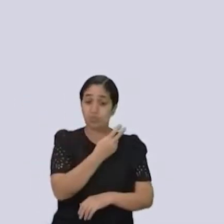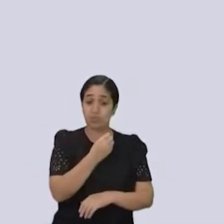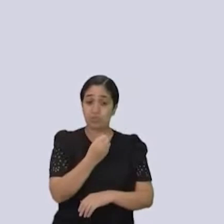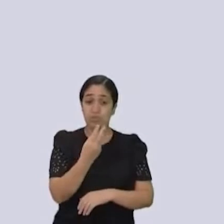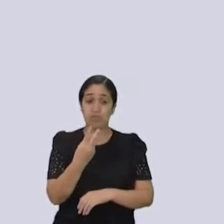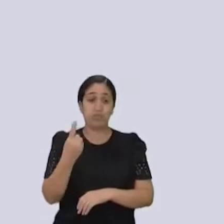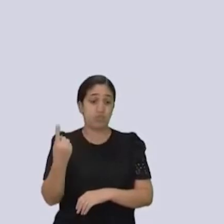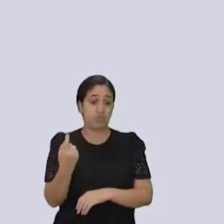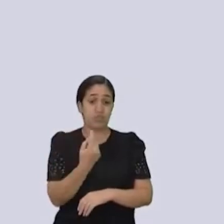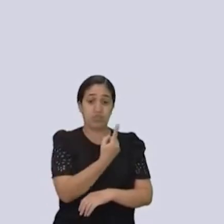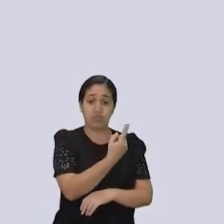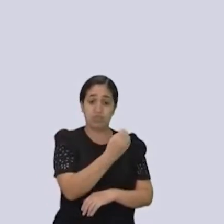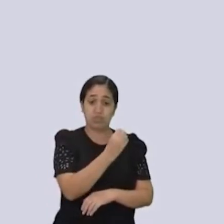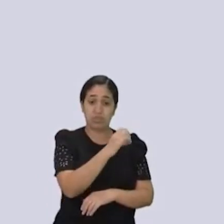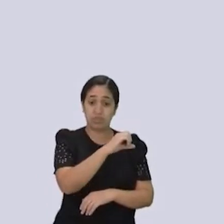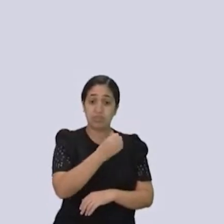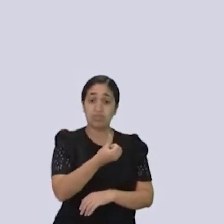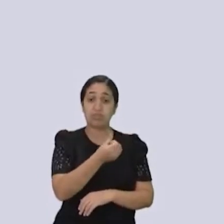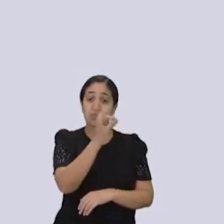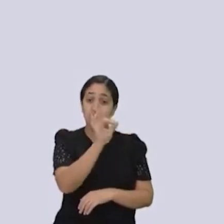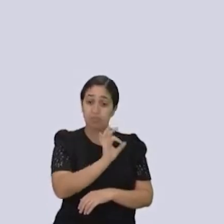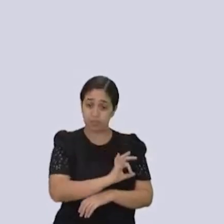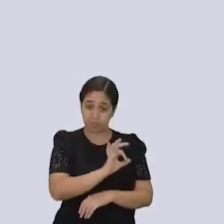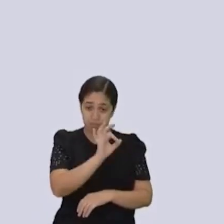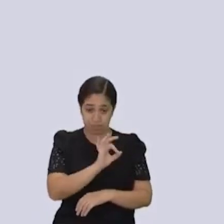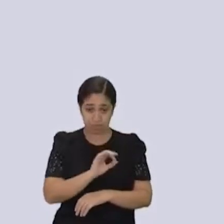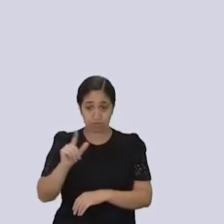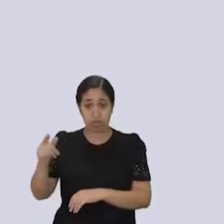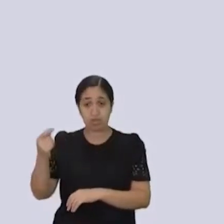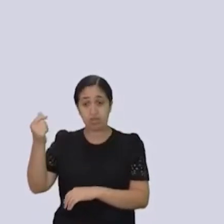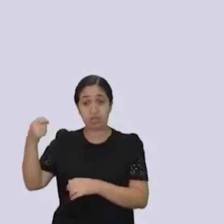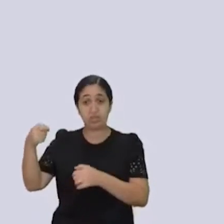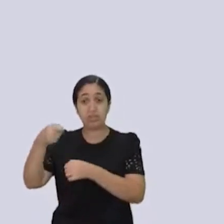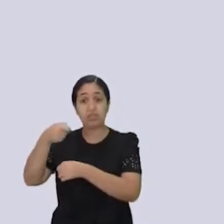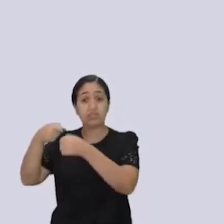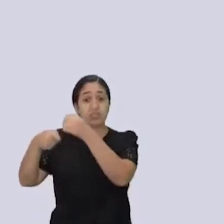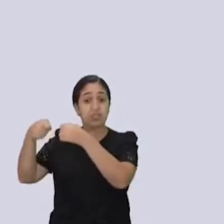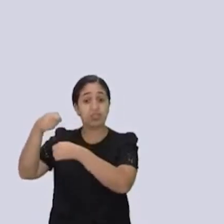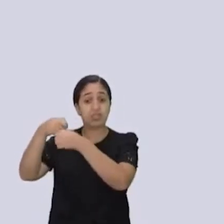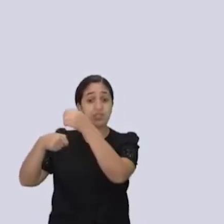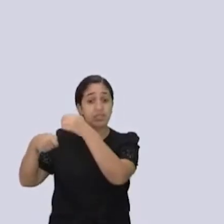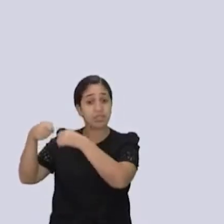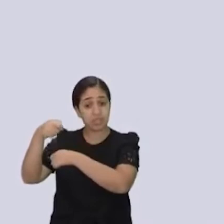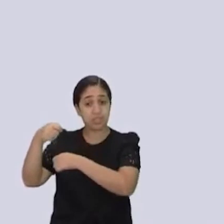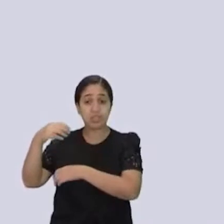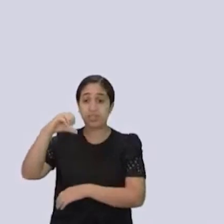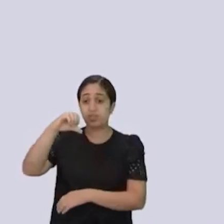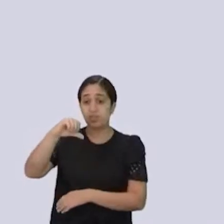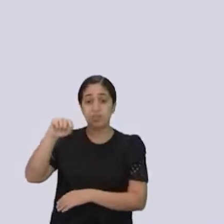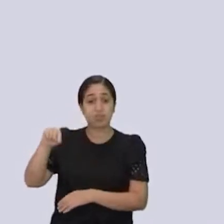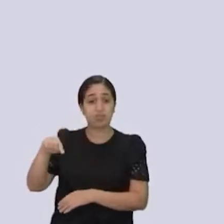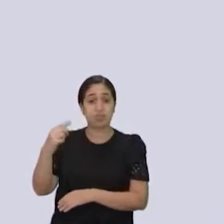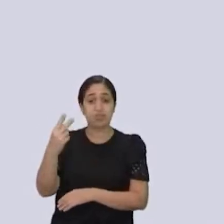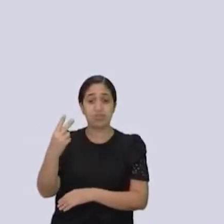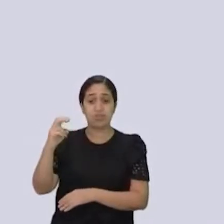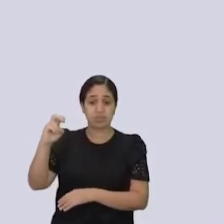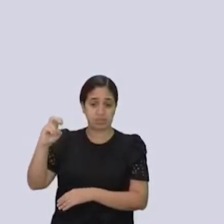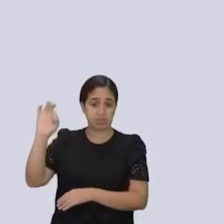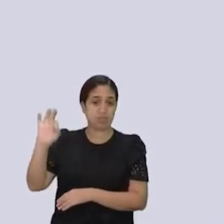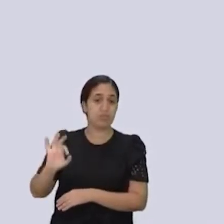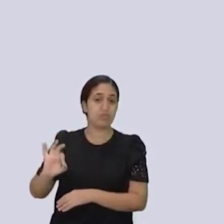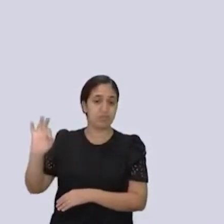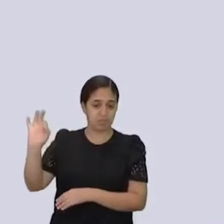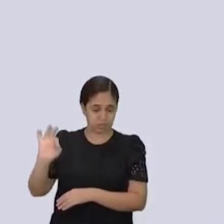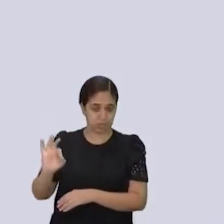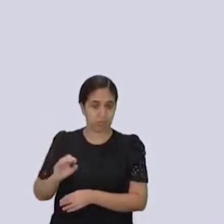de 10%, já a taxa Selic a gente fecha o ano de 2021 com um pouco mais de